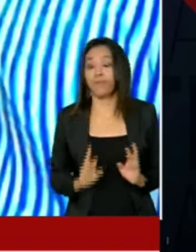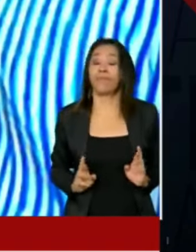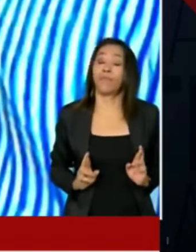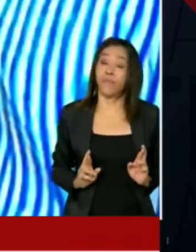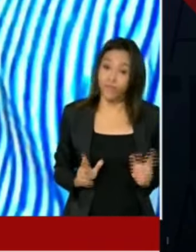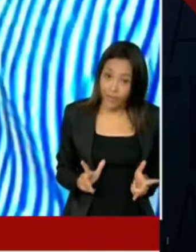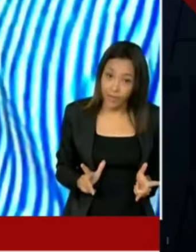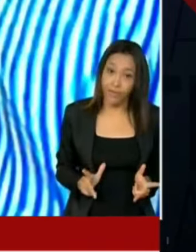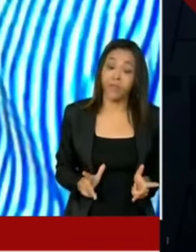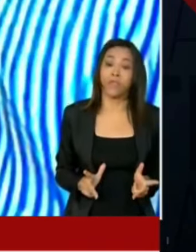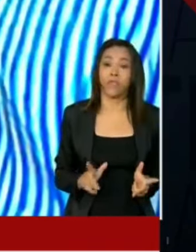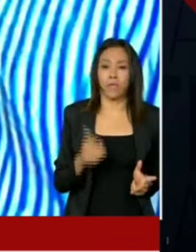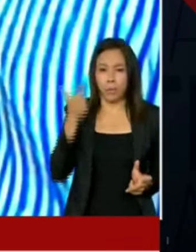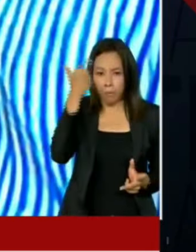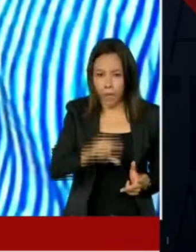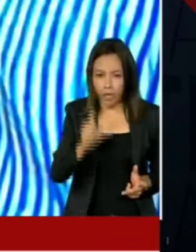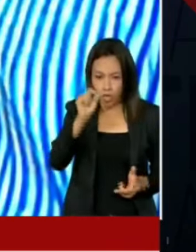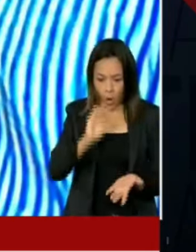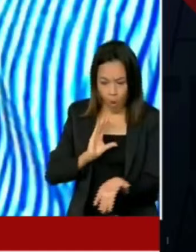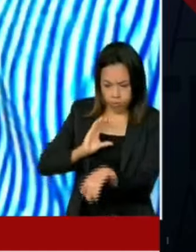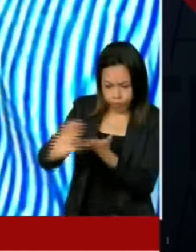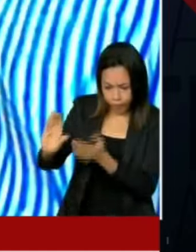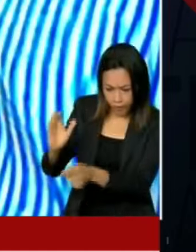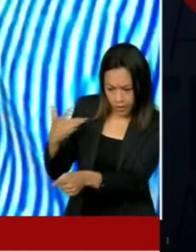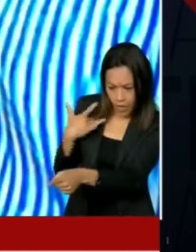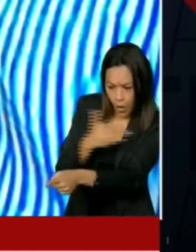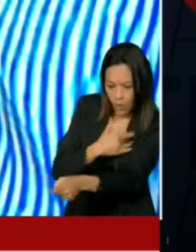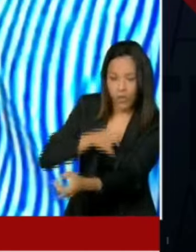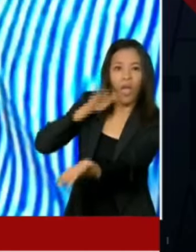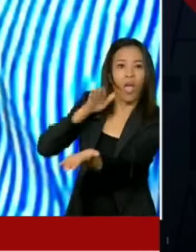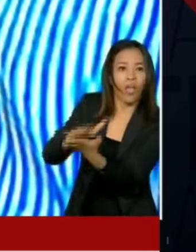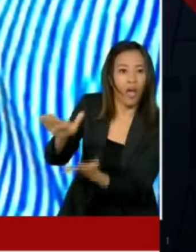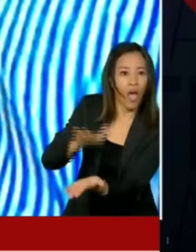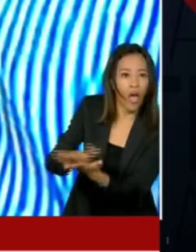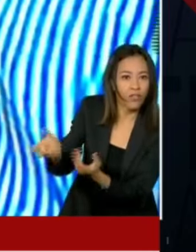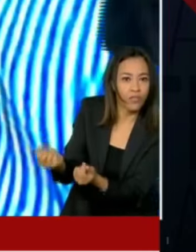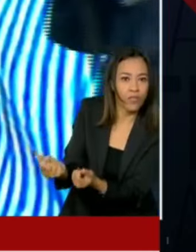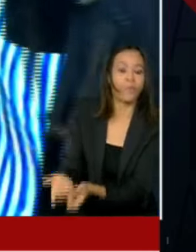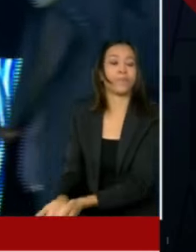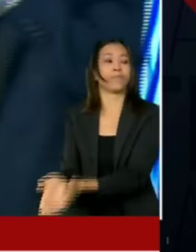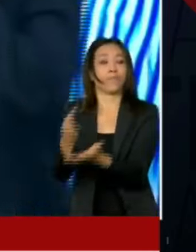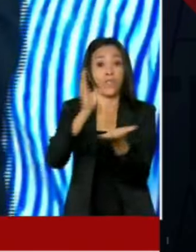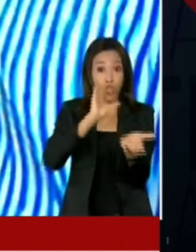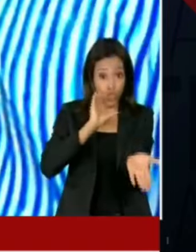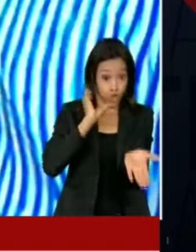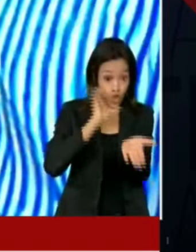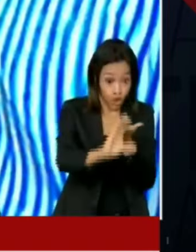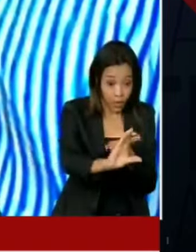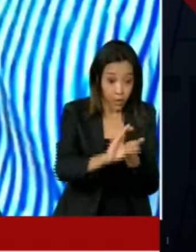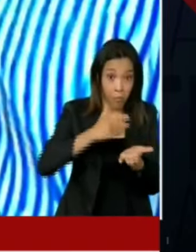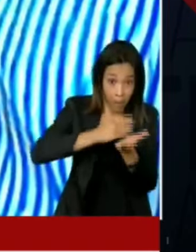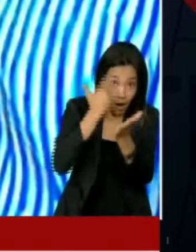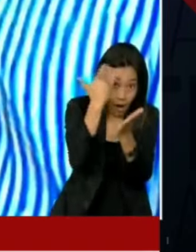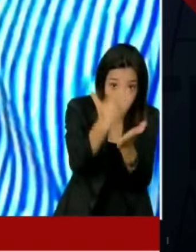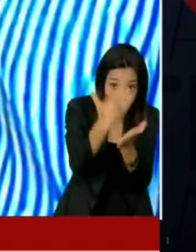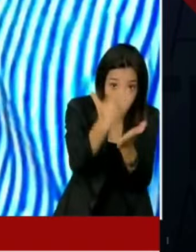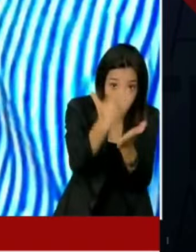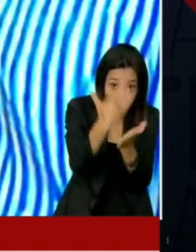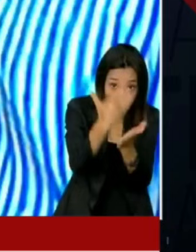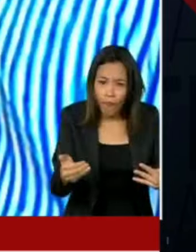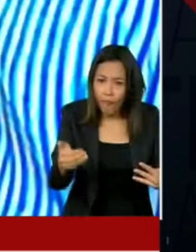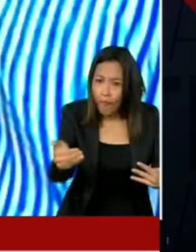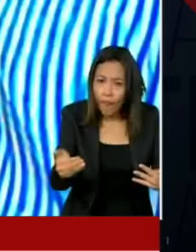sim, siga aqui, corte isso aqui, vamos lá. Muito estranho. Bem, o fato é que os